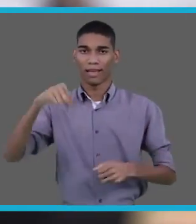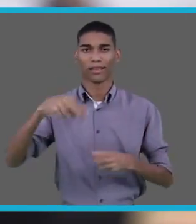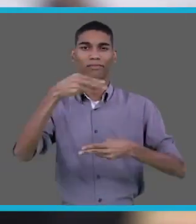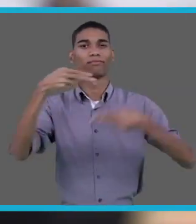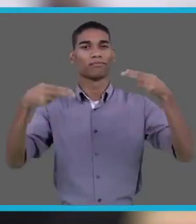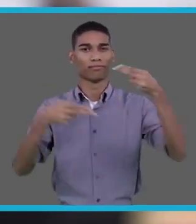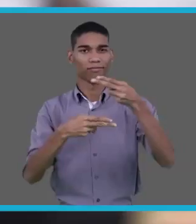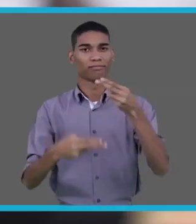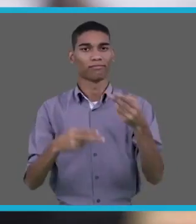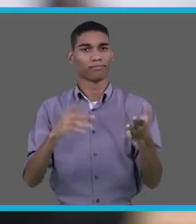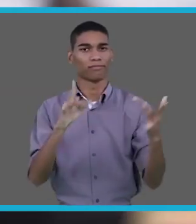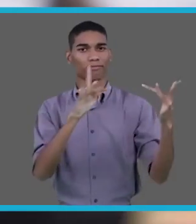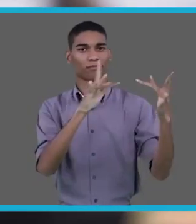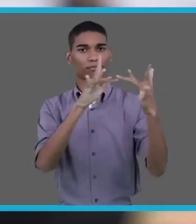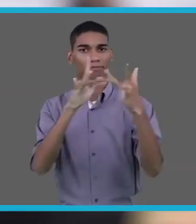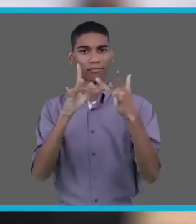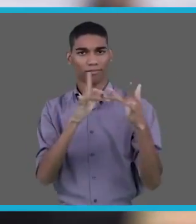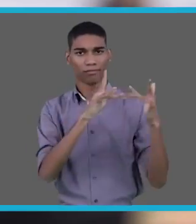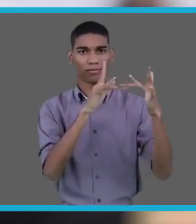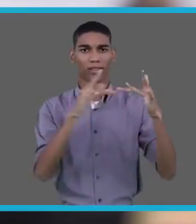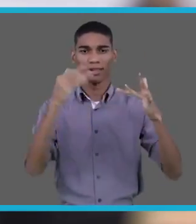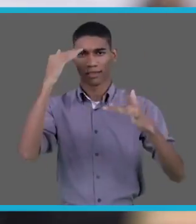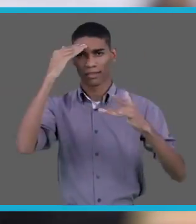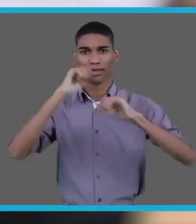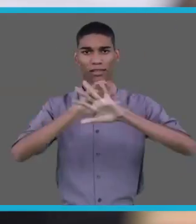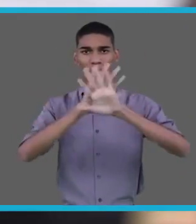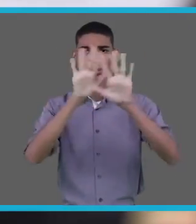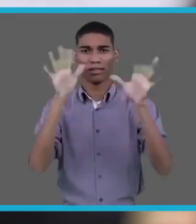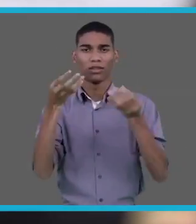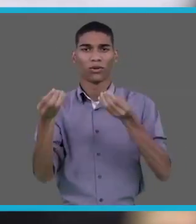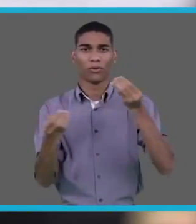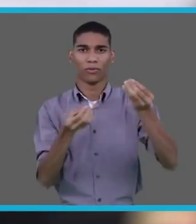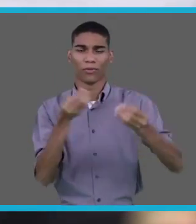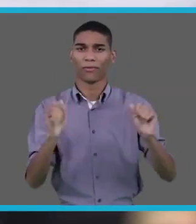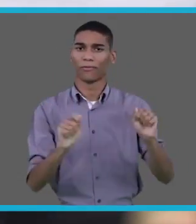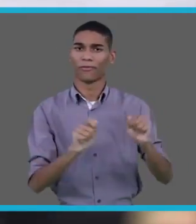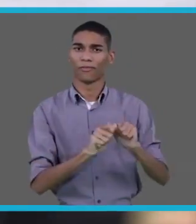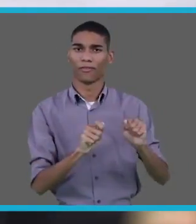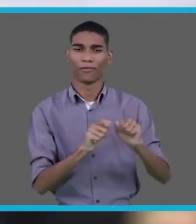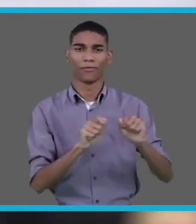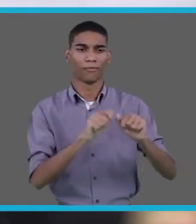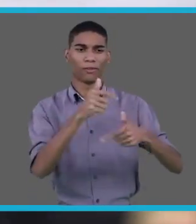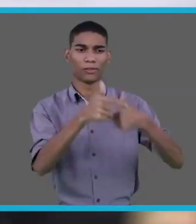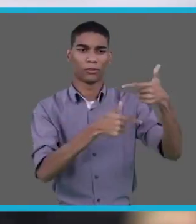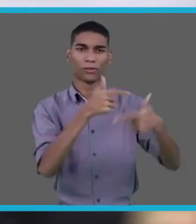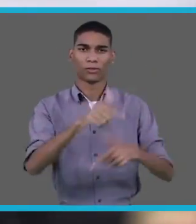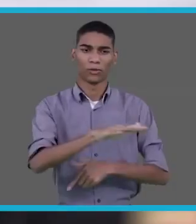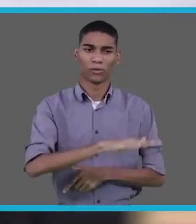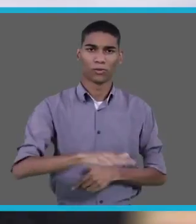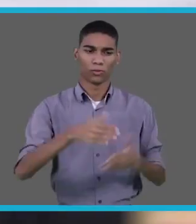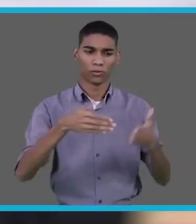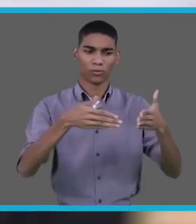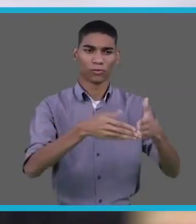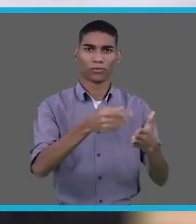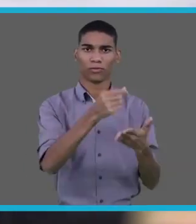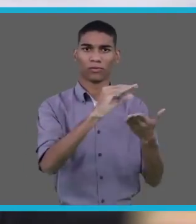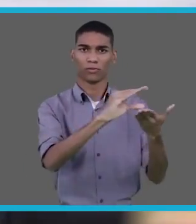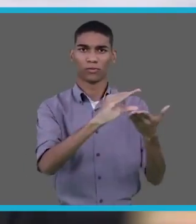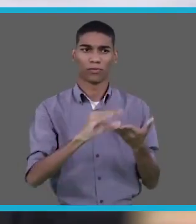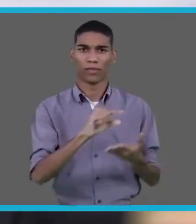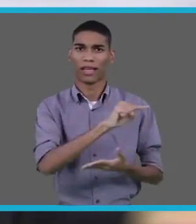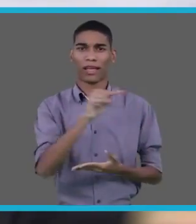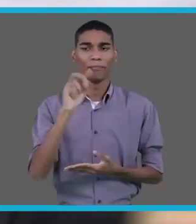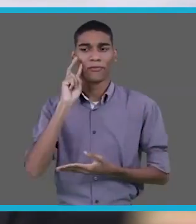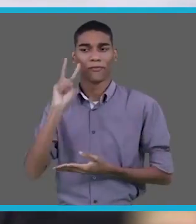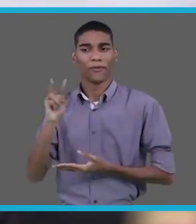Sebrae, buscando estabelecer maiores contatos, entender como funciona o mercado para o